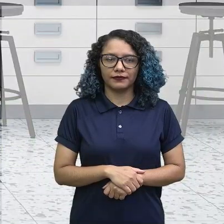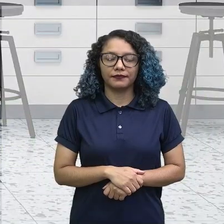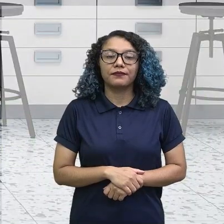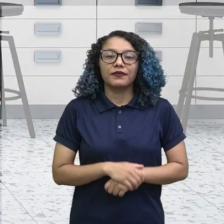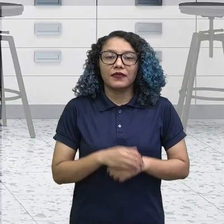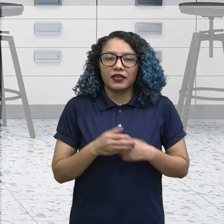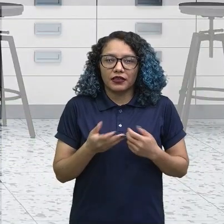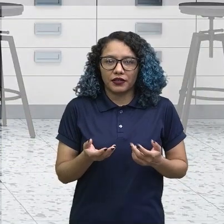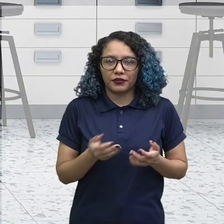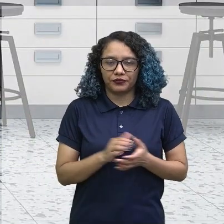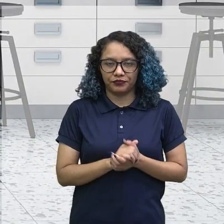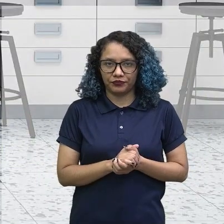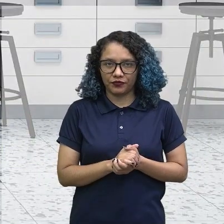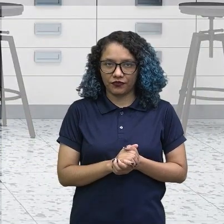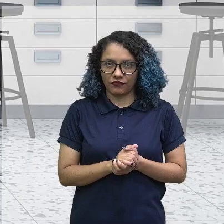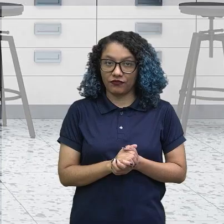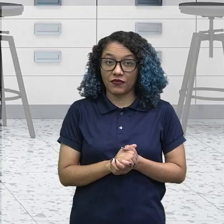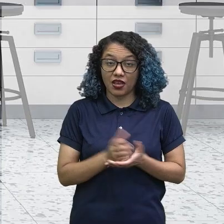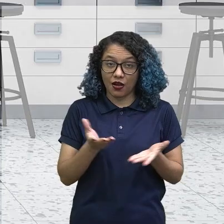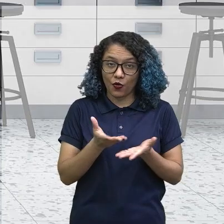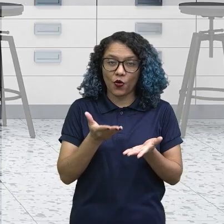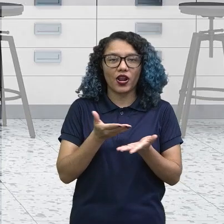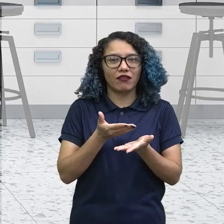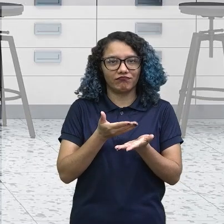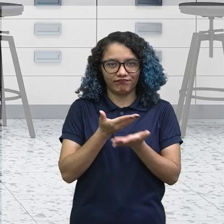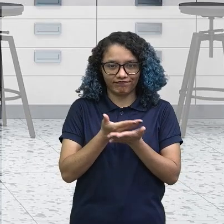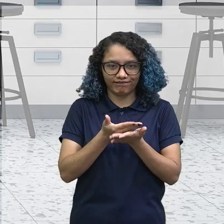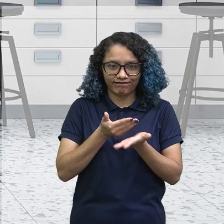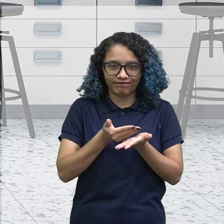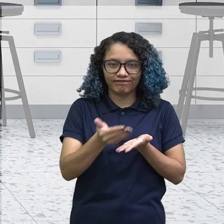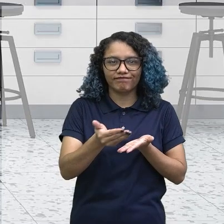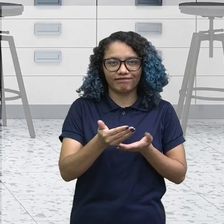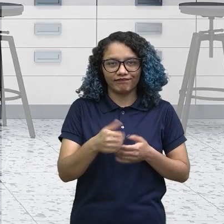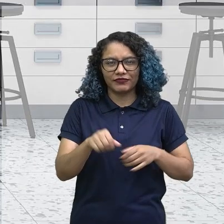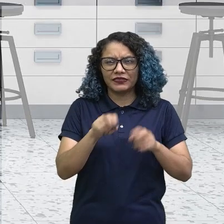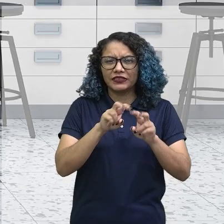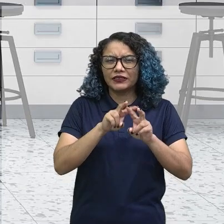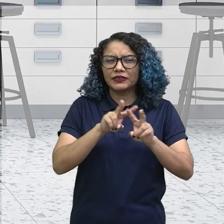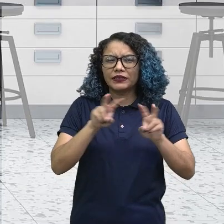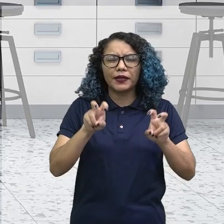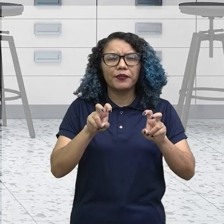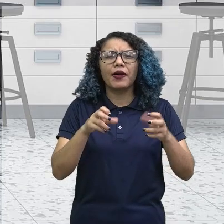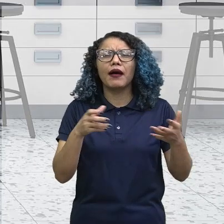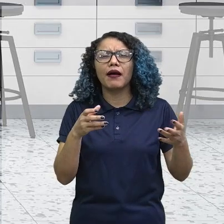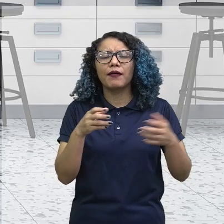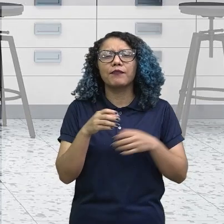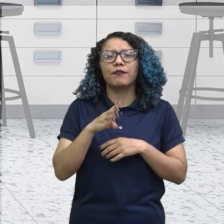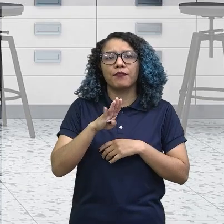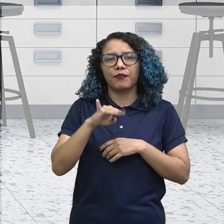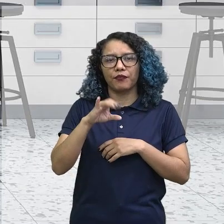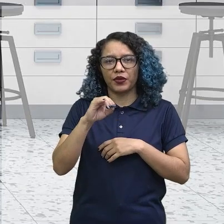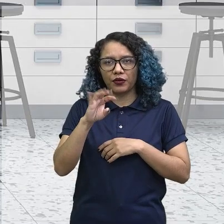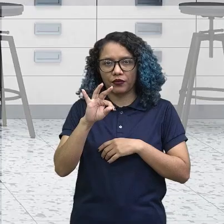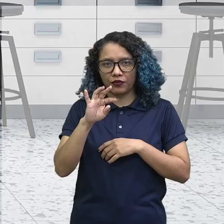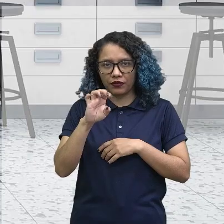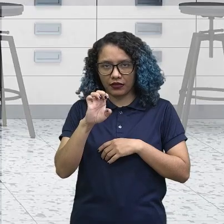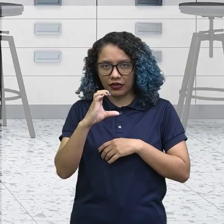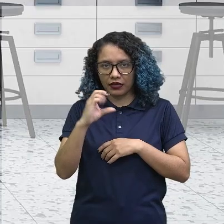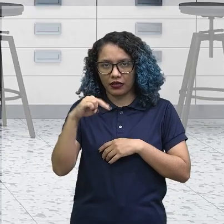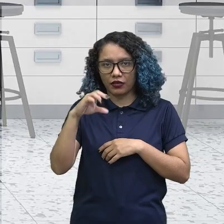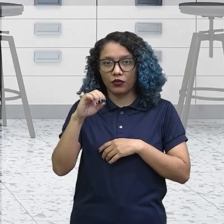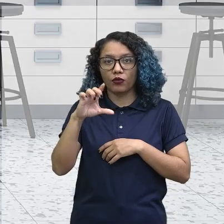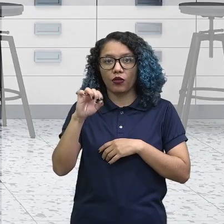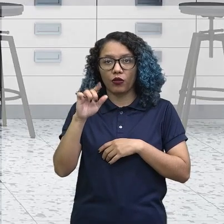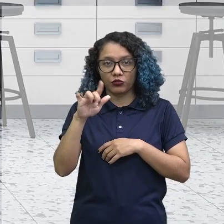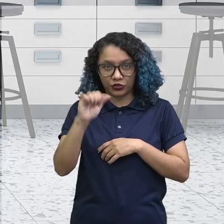Vamos dar início a essa aula, né? Vamos falar de biotecnologia e a gente inicia num cenário diferente, né? A gente